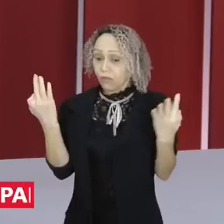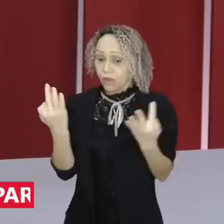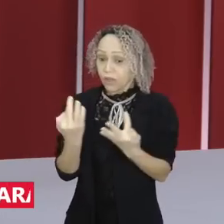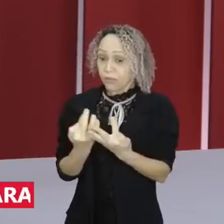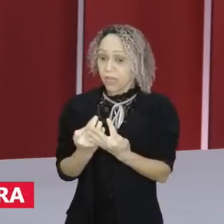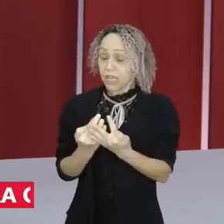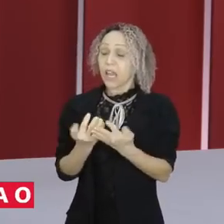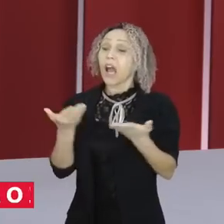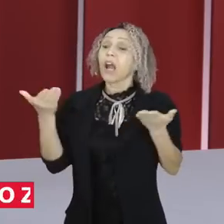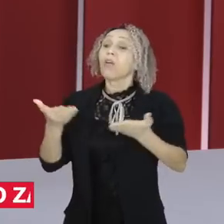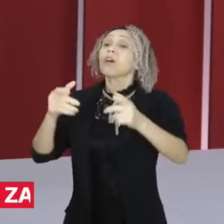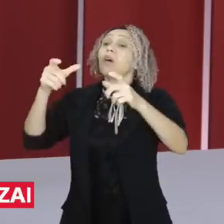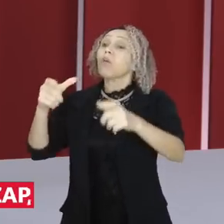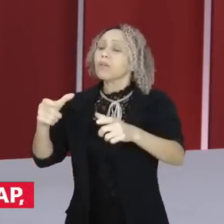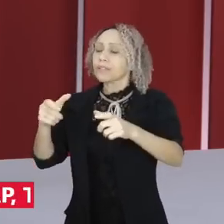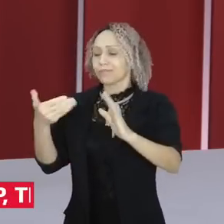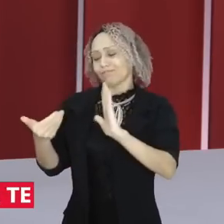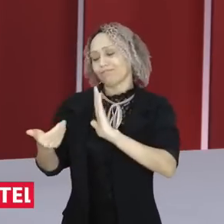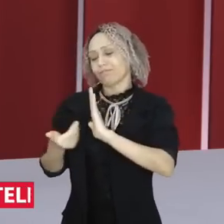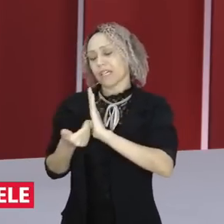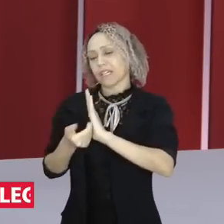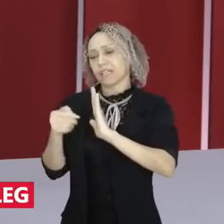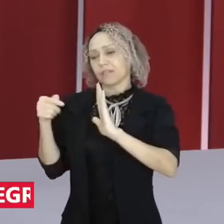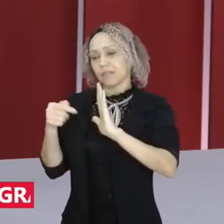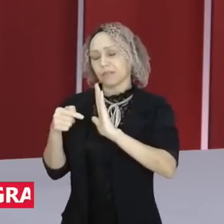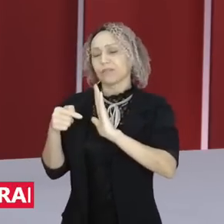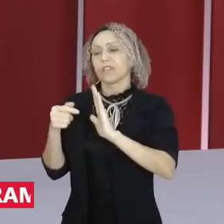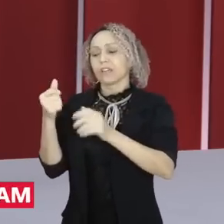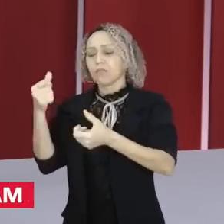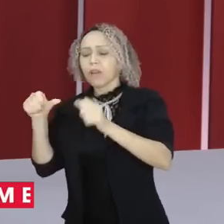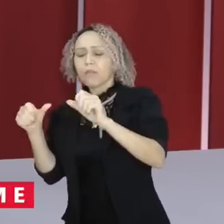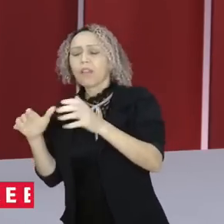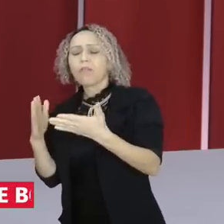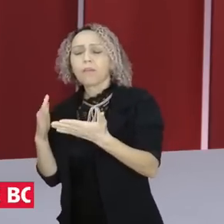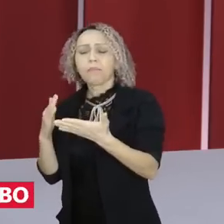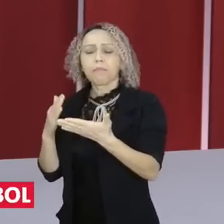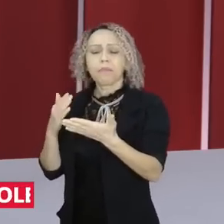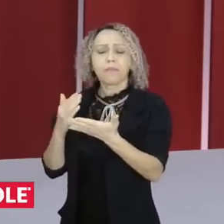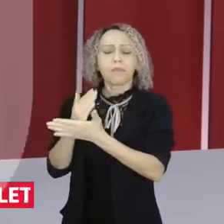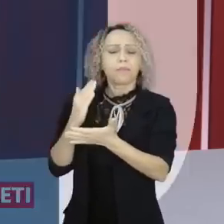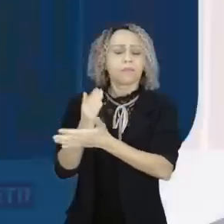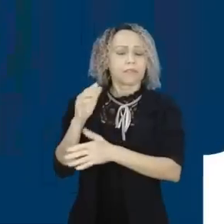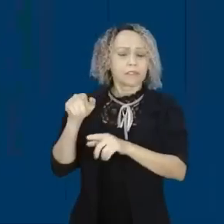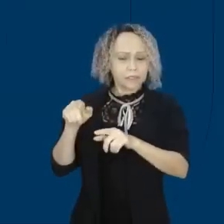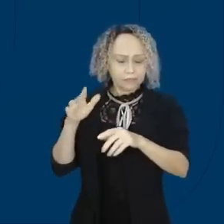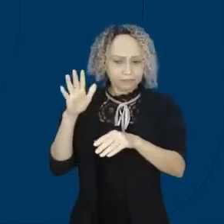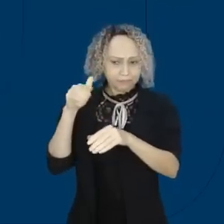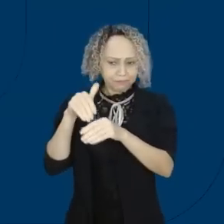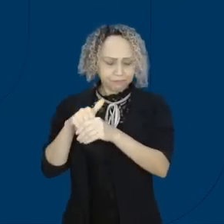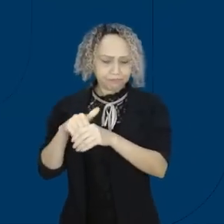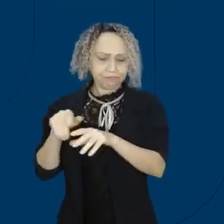Deputados. E vamos continuar falando agora de transição, né? Vamos lá para a conclusão dos trabalhos.